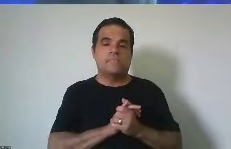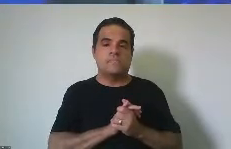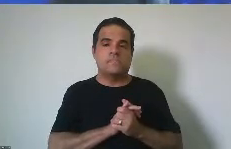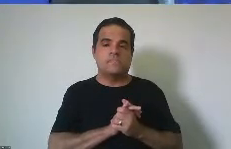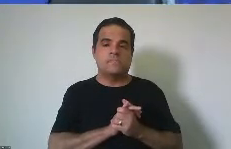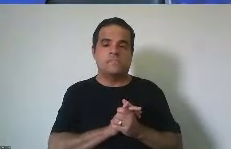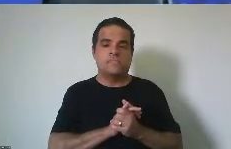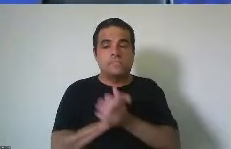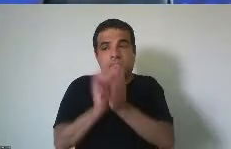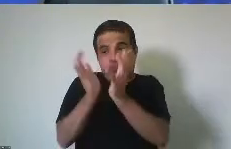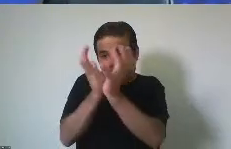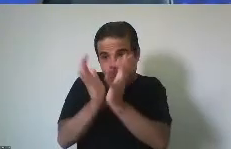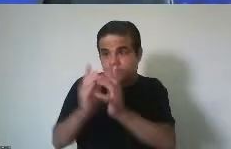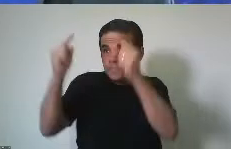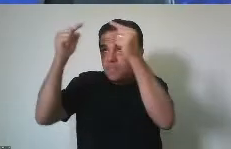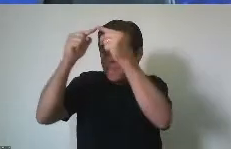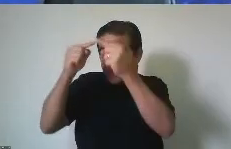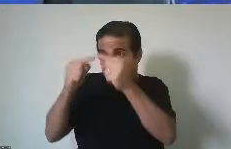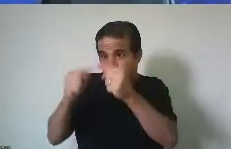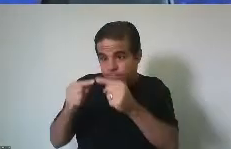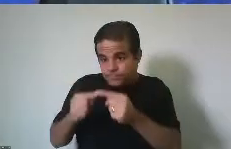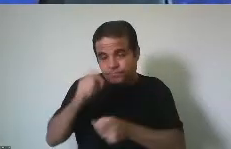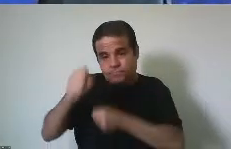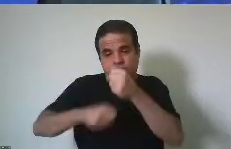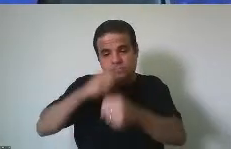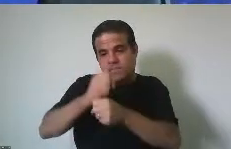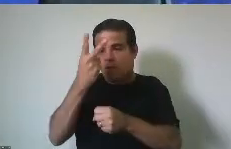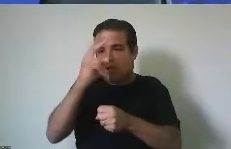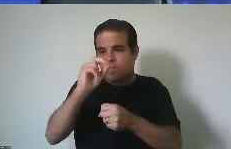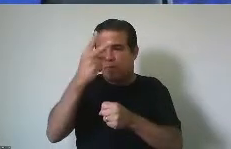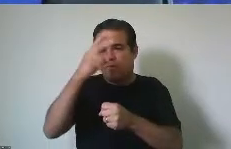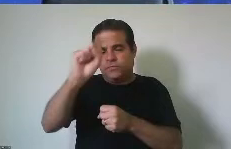Será aplicado Então o ano 2028